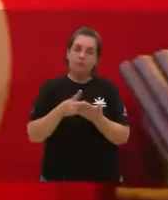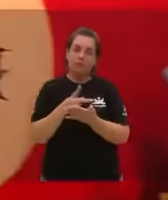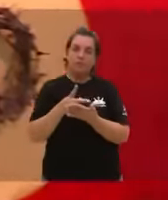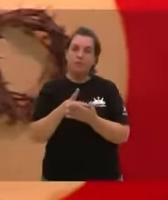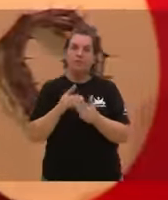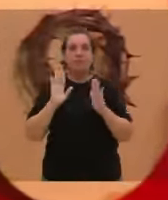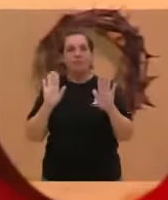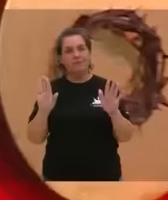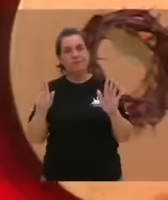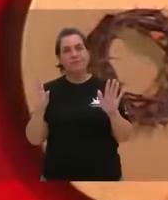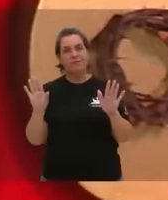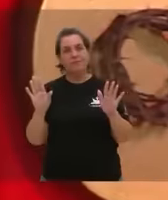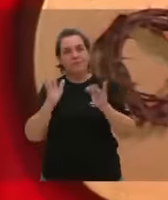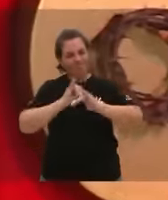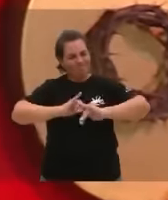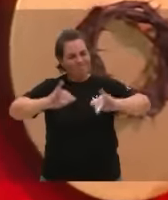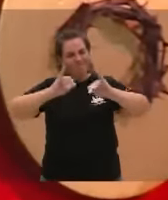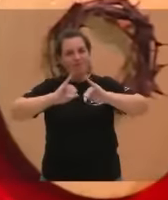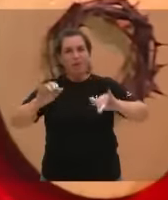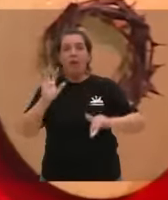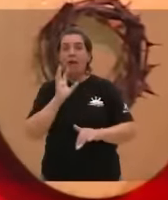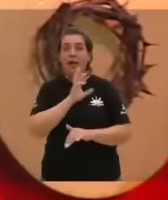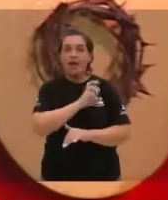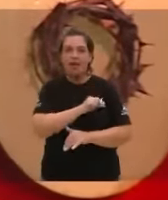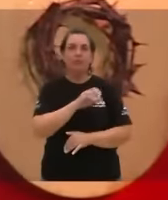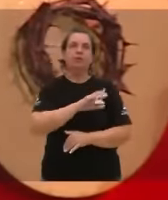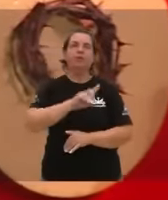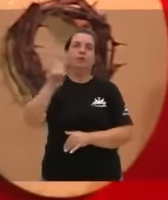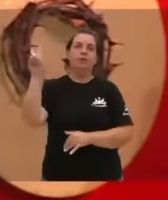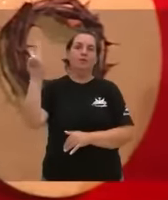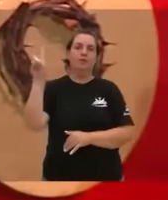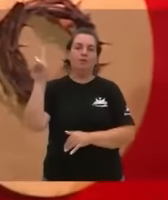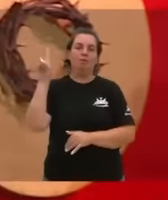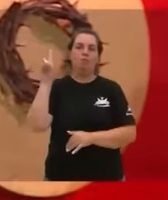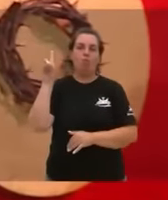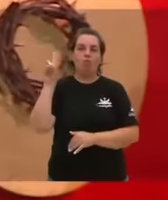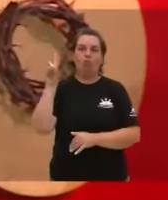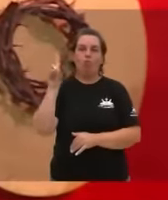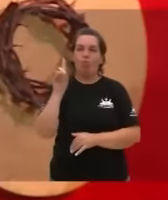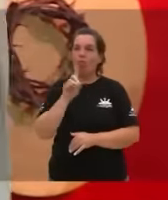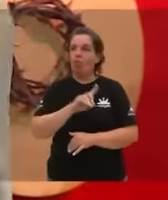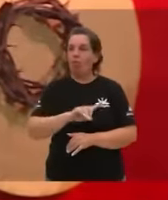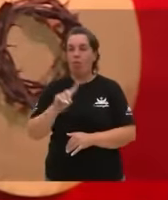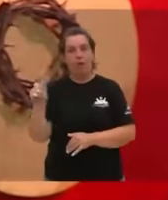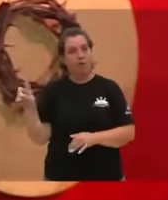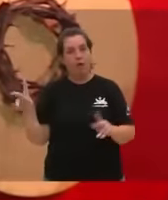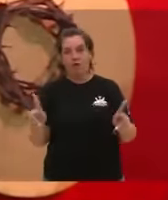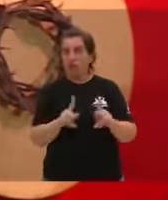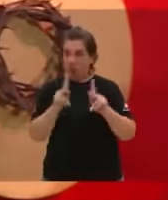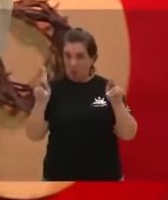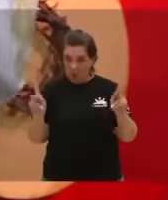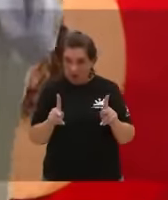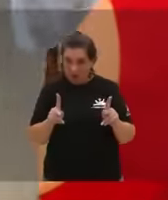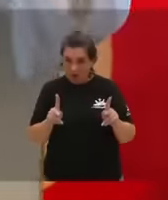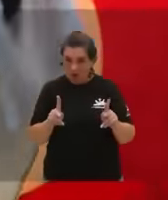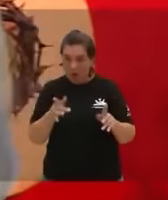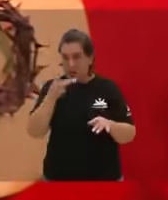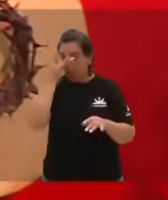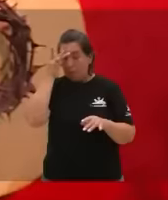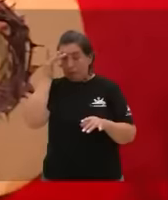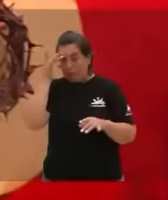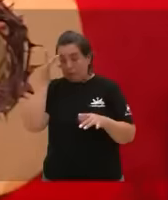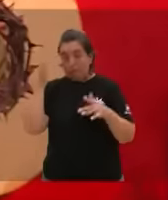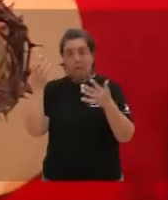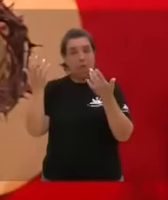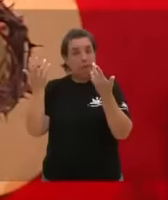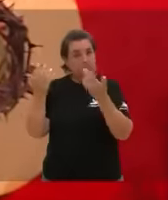instaurarmos o reino de Deus. Repito, não há vitória para quem não se